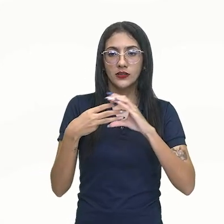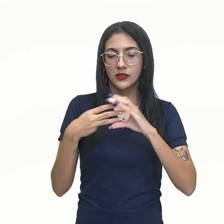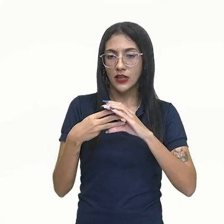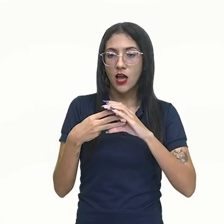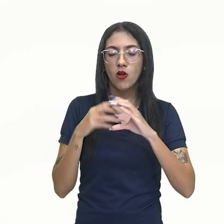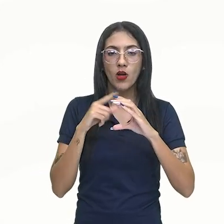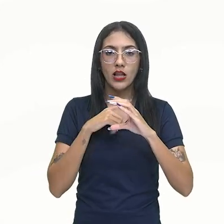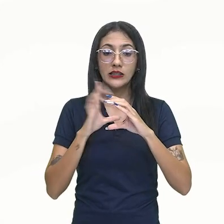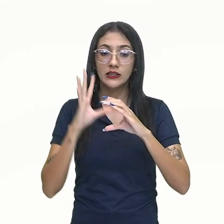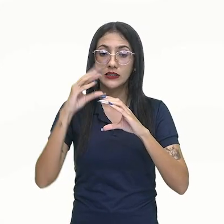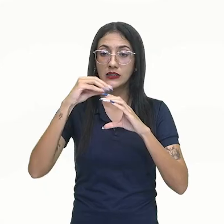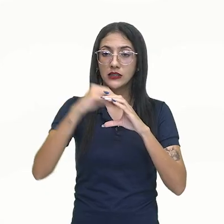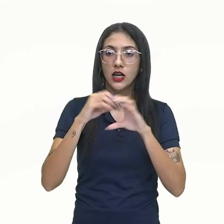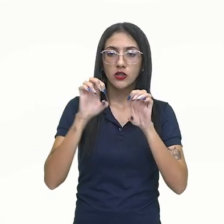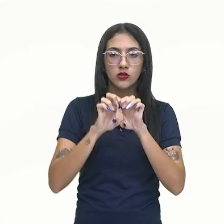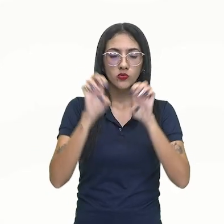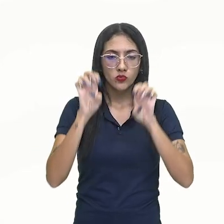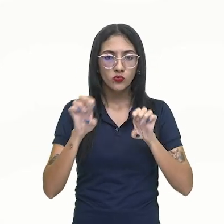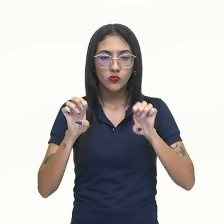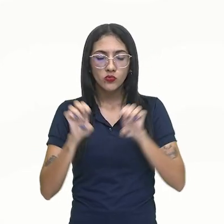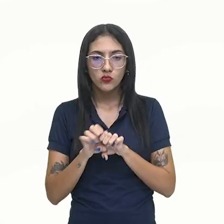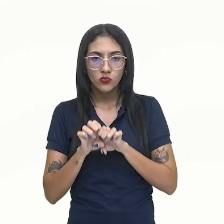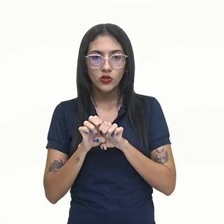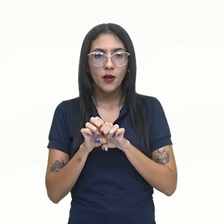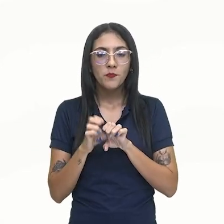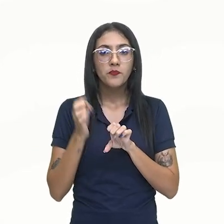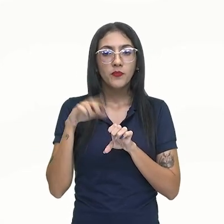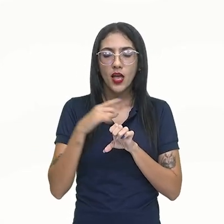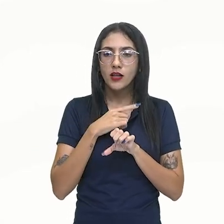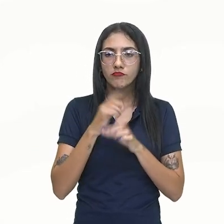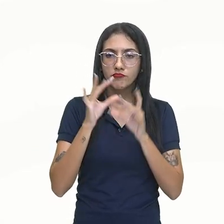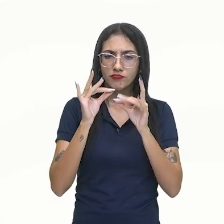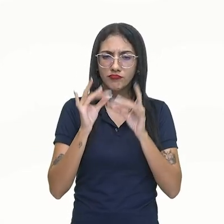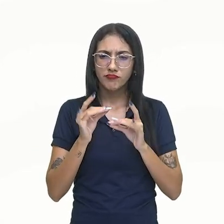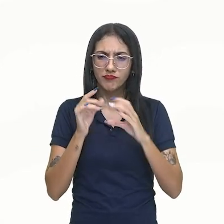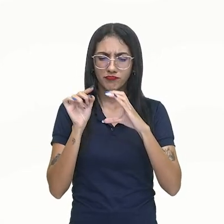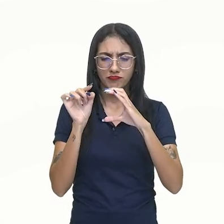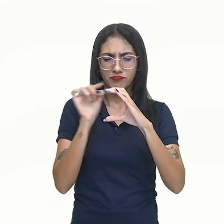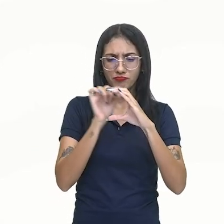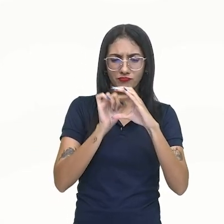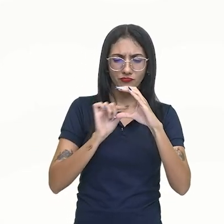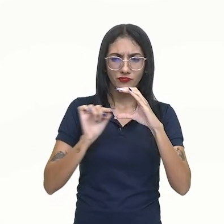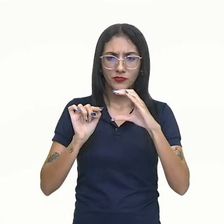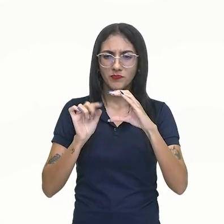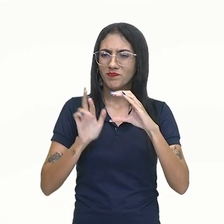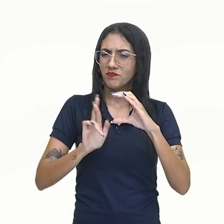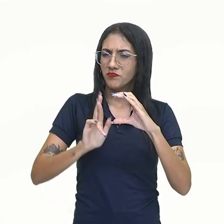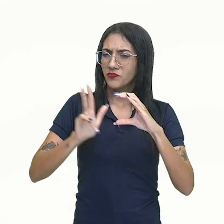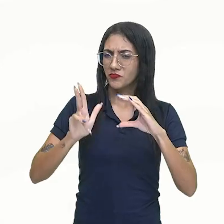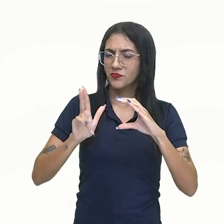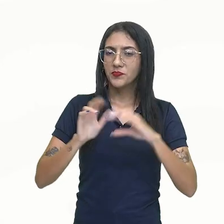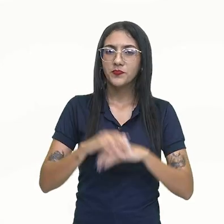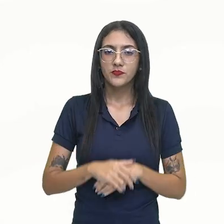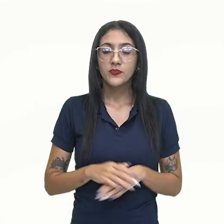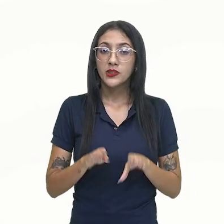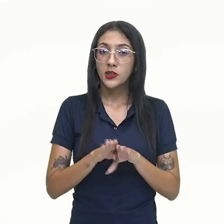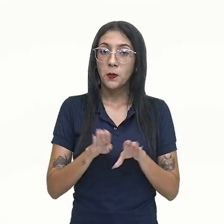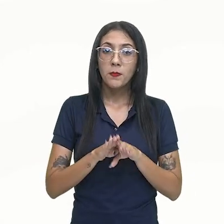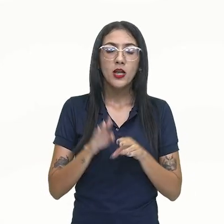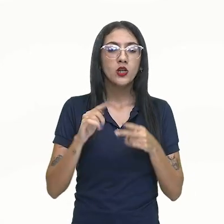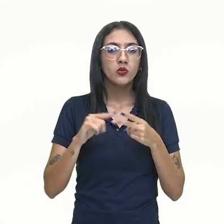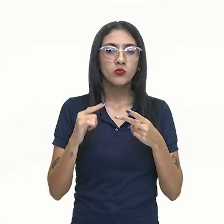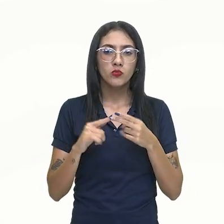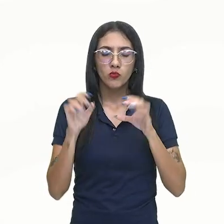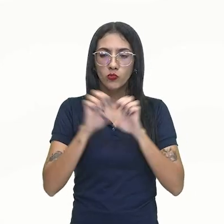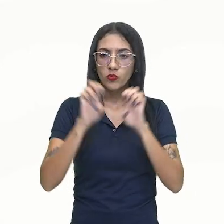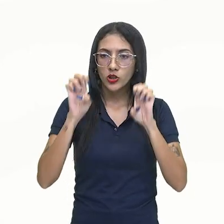no tecido vegetal, né, formando essa aparência poliédrica. E também tem duas estruturas que